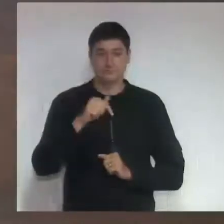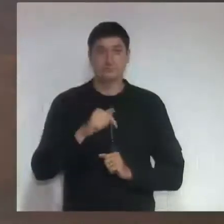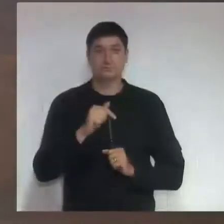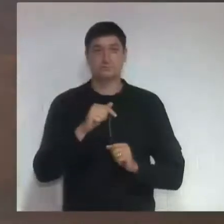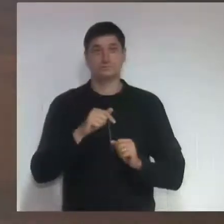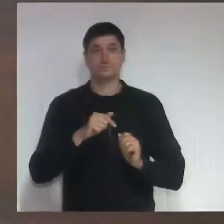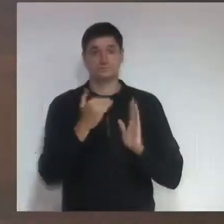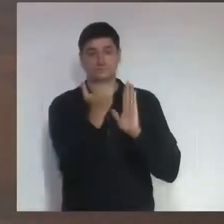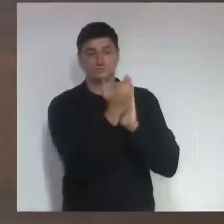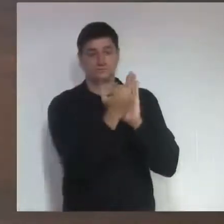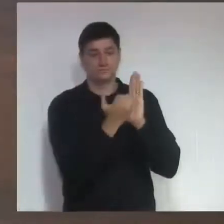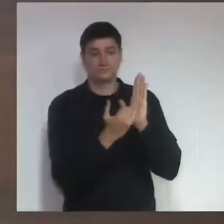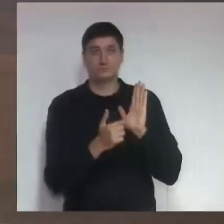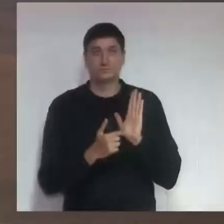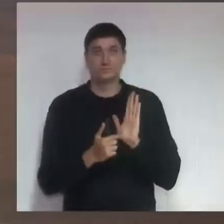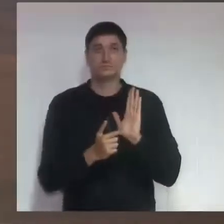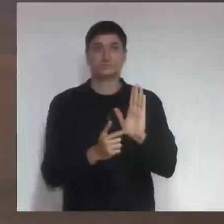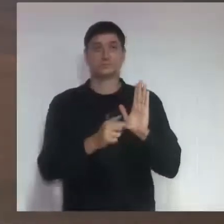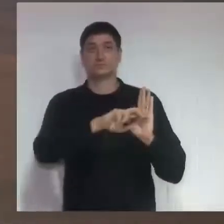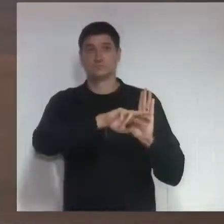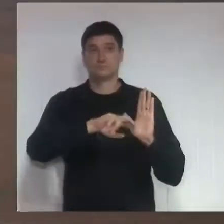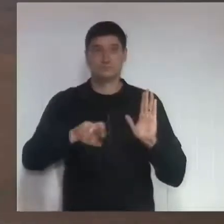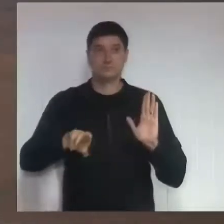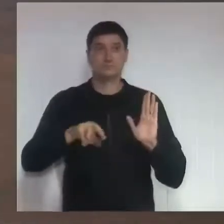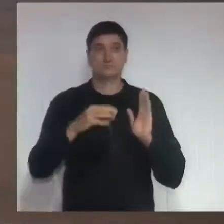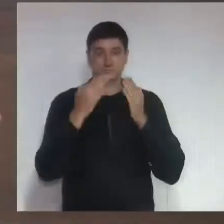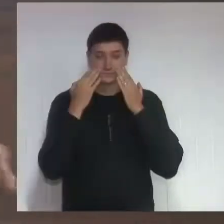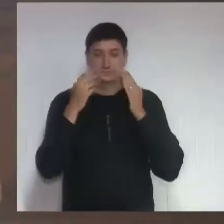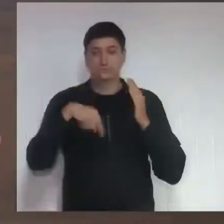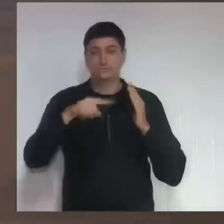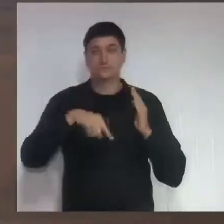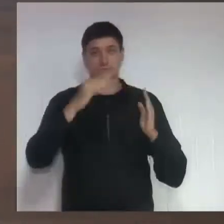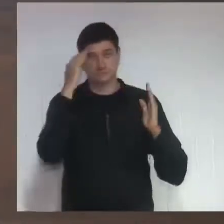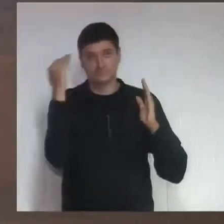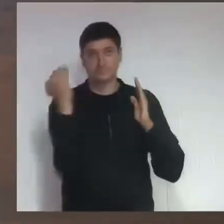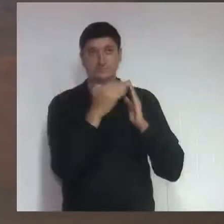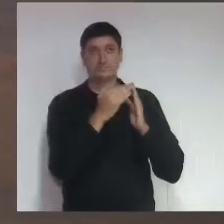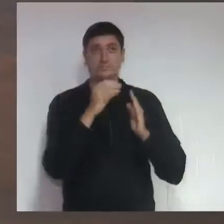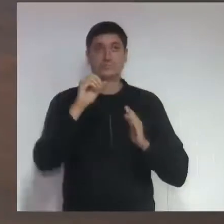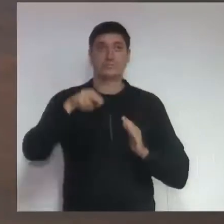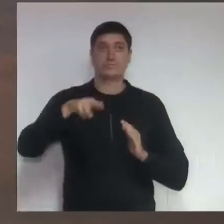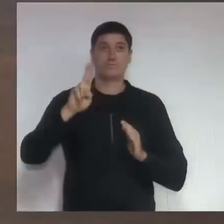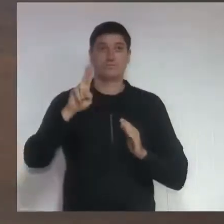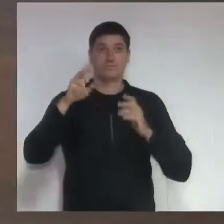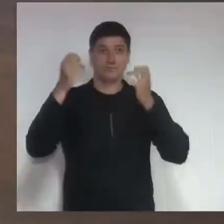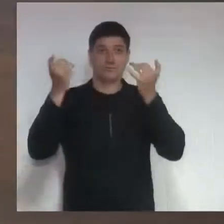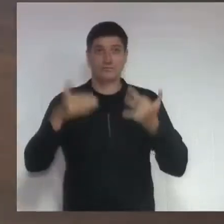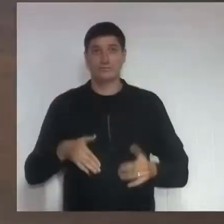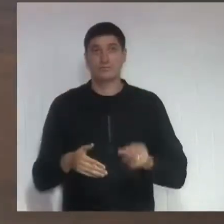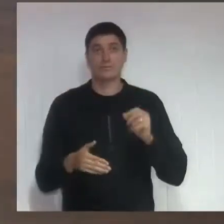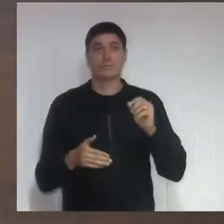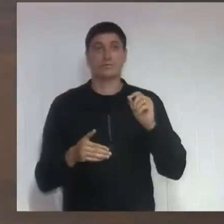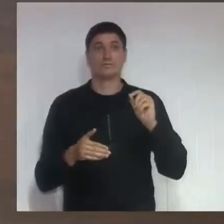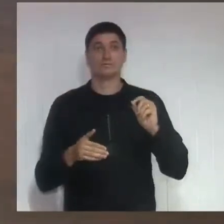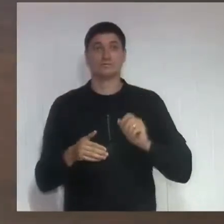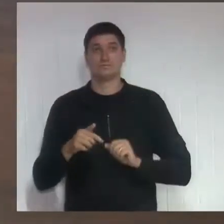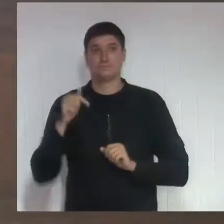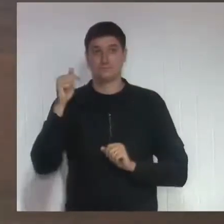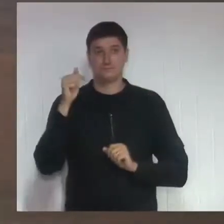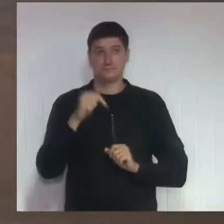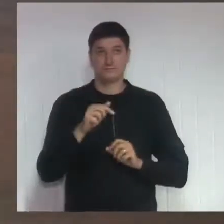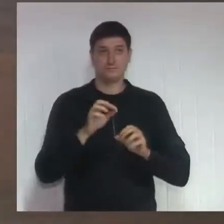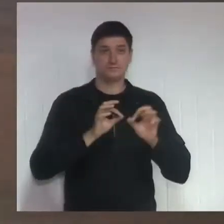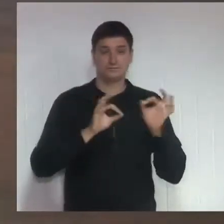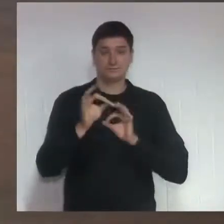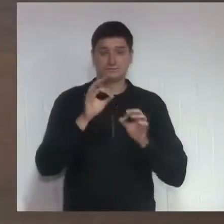indicadores. O que a ONU diz da importância dos indicadores? Primeiro, a formulação de indicadores ao